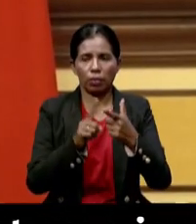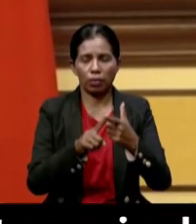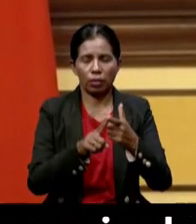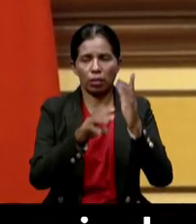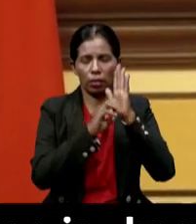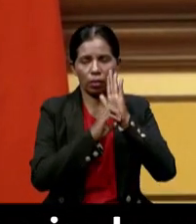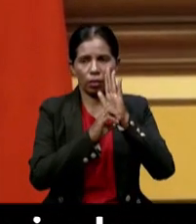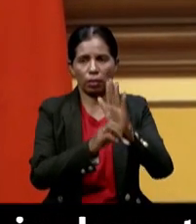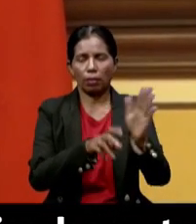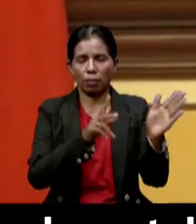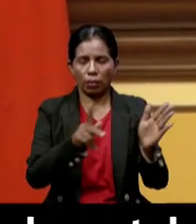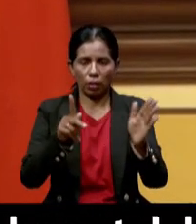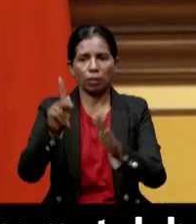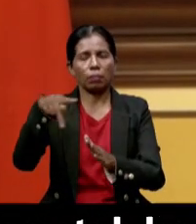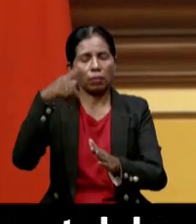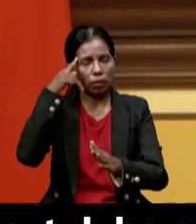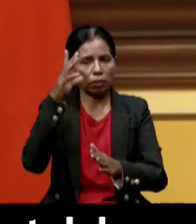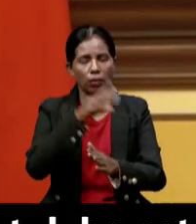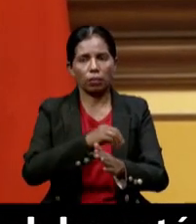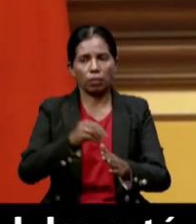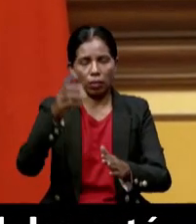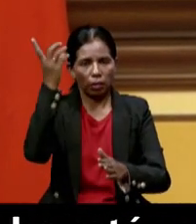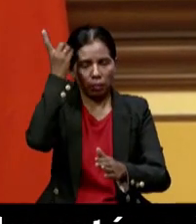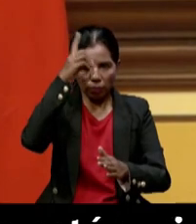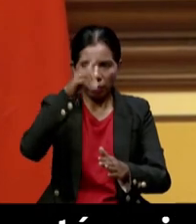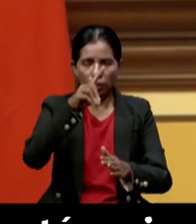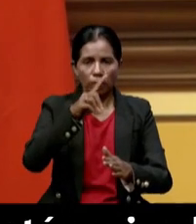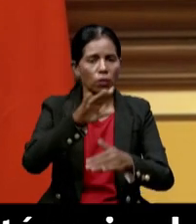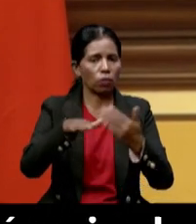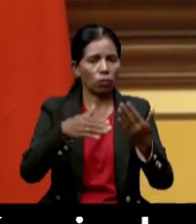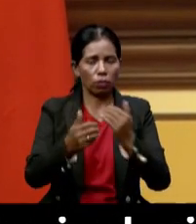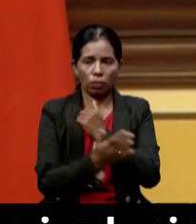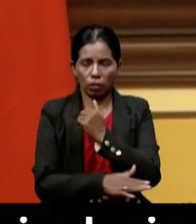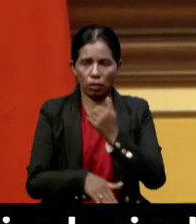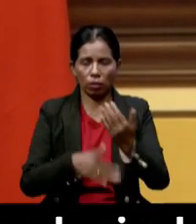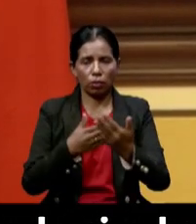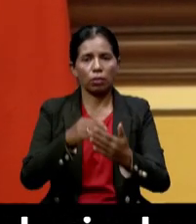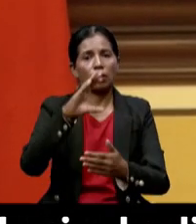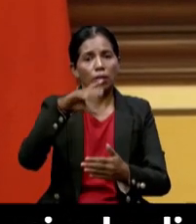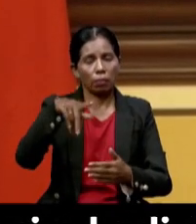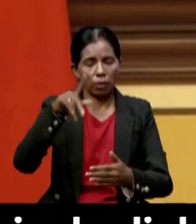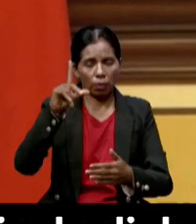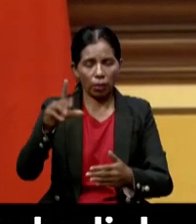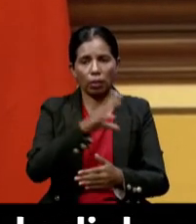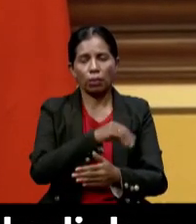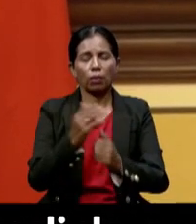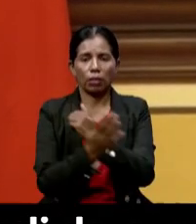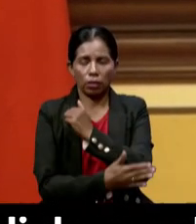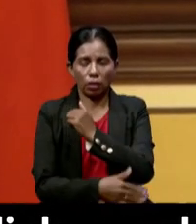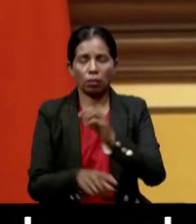exemplares do plano político, diplomático, pessoal com todos os países da CPLP, com Angola.